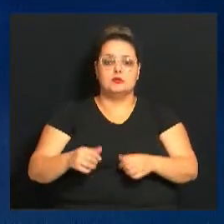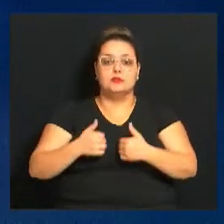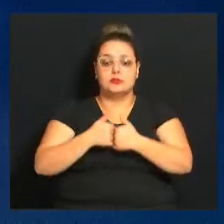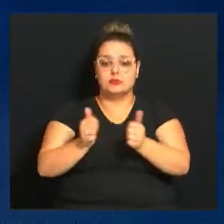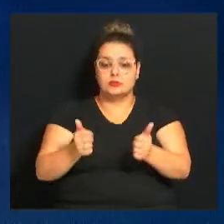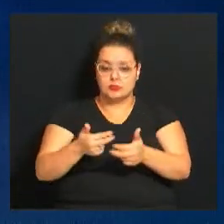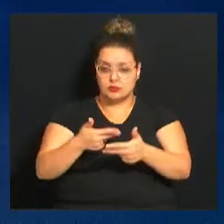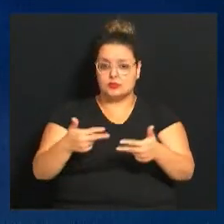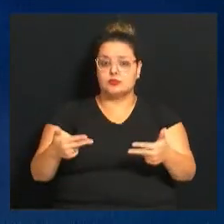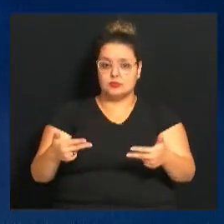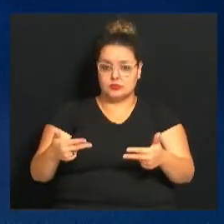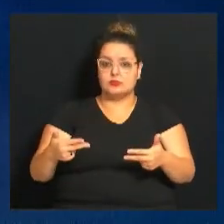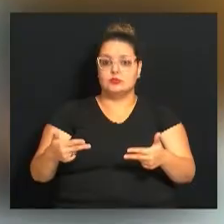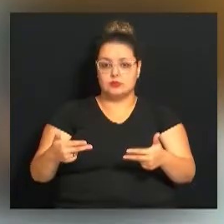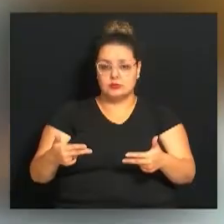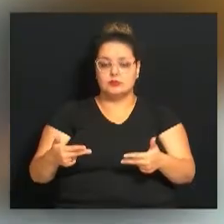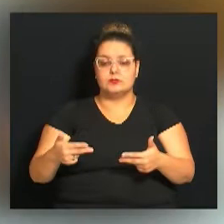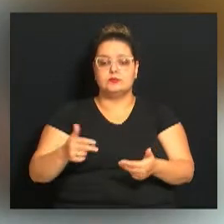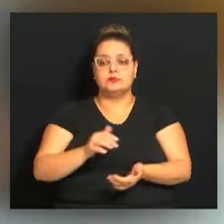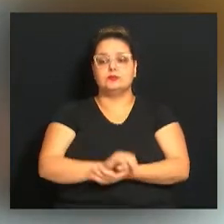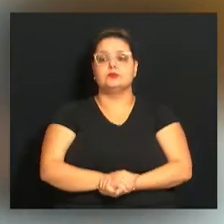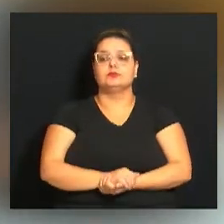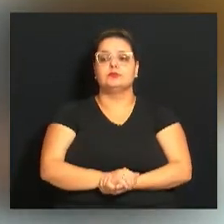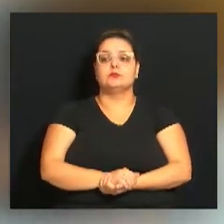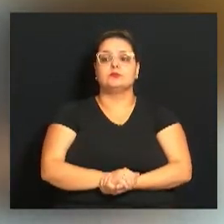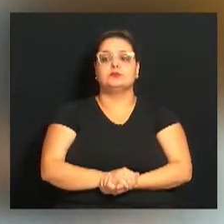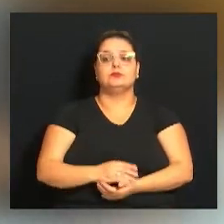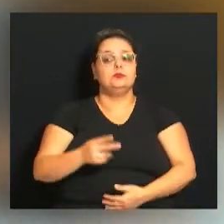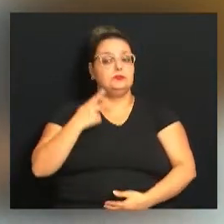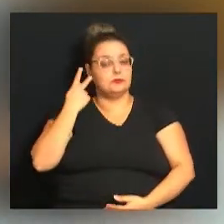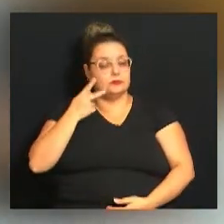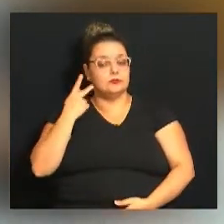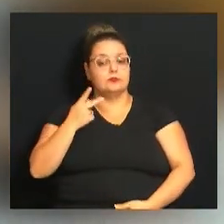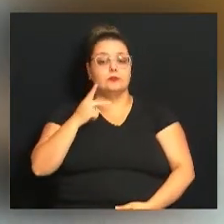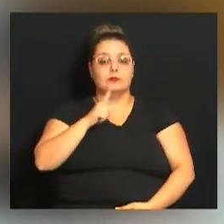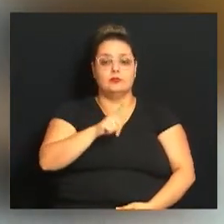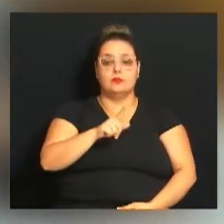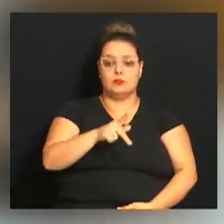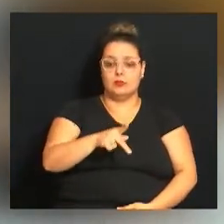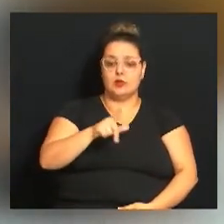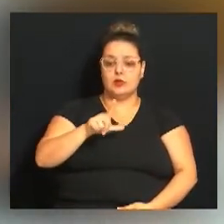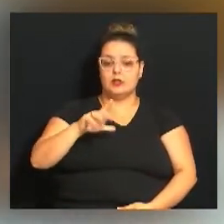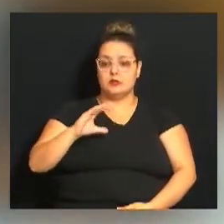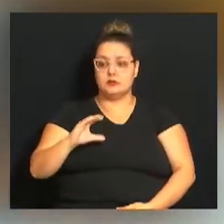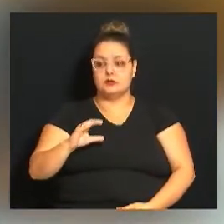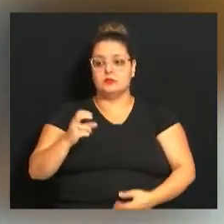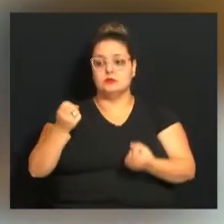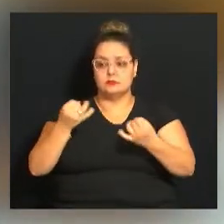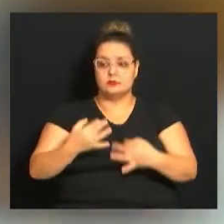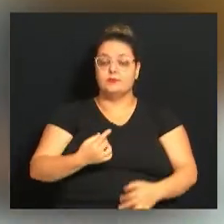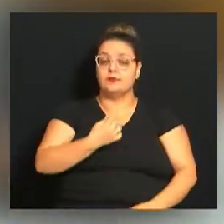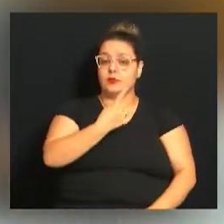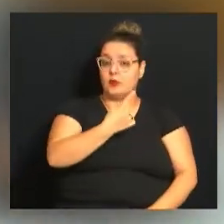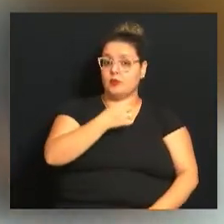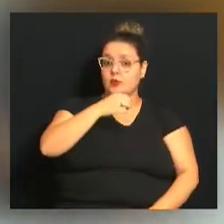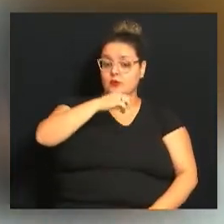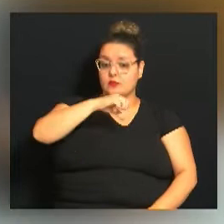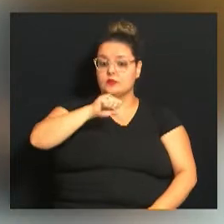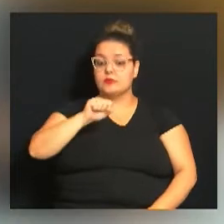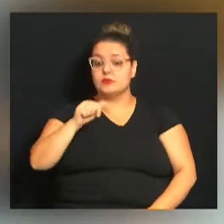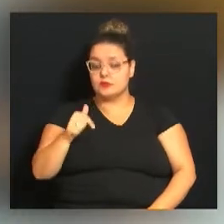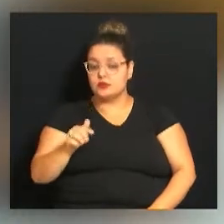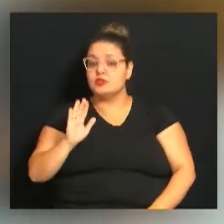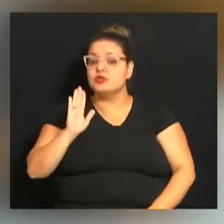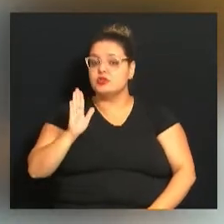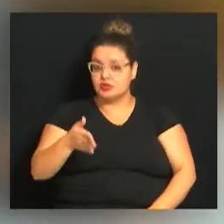transporte coletivo de passageiros. O parlamentar explicou o PLC. Você vê uma lei do ano de 1987.